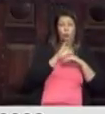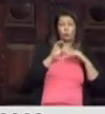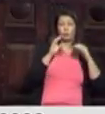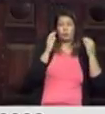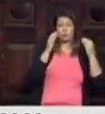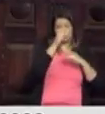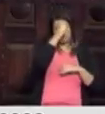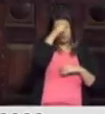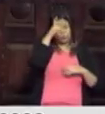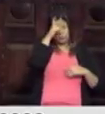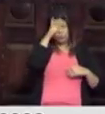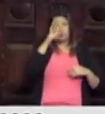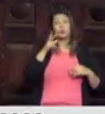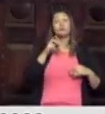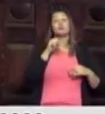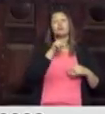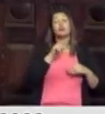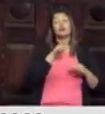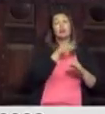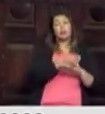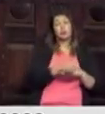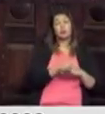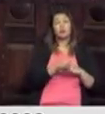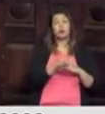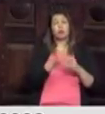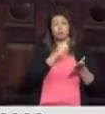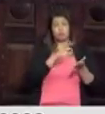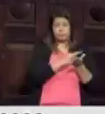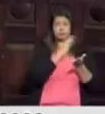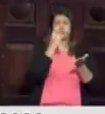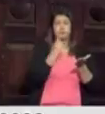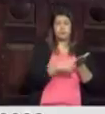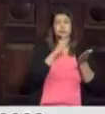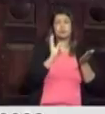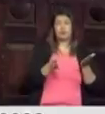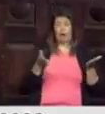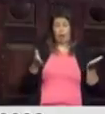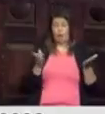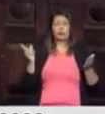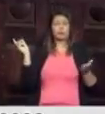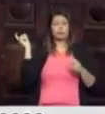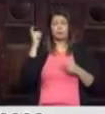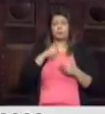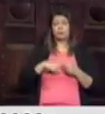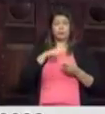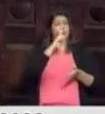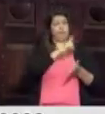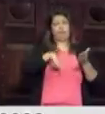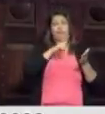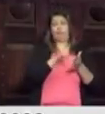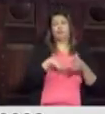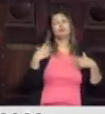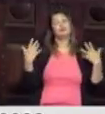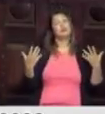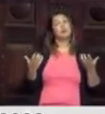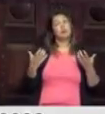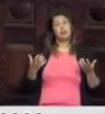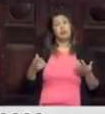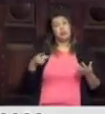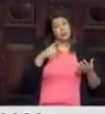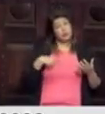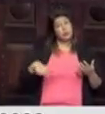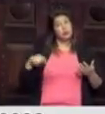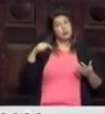ter o benefício da aposentadoria integral. Isso vem com grande preocupação e nós aqui, eu represento